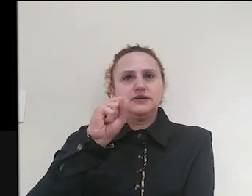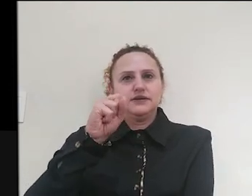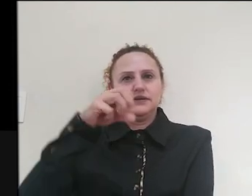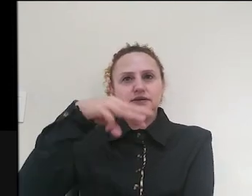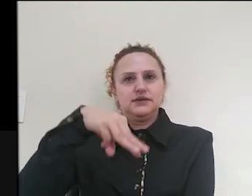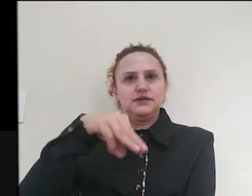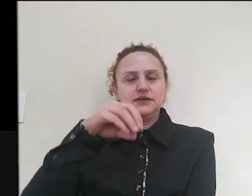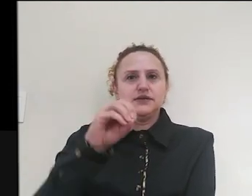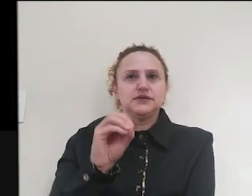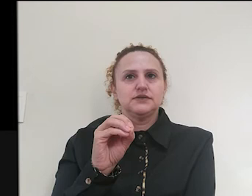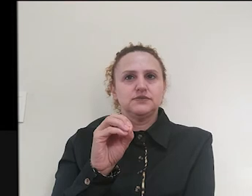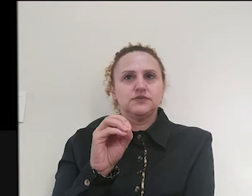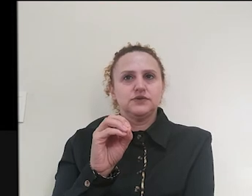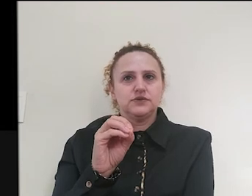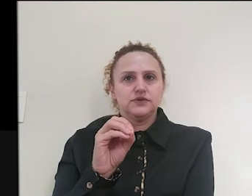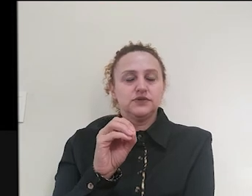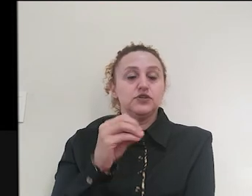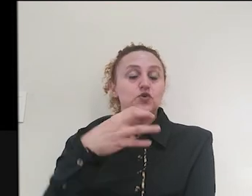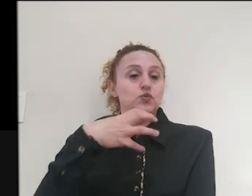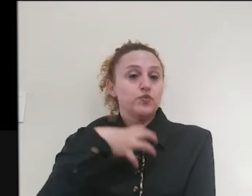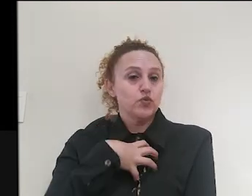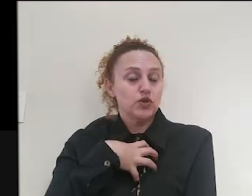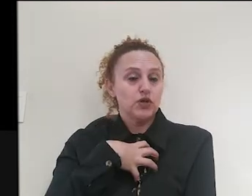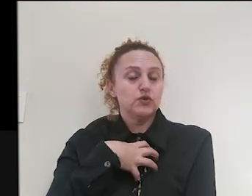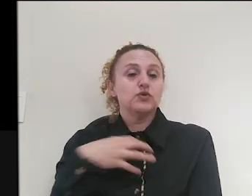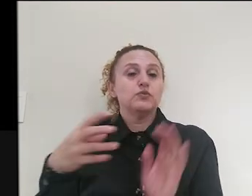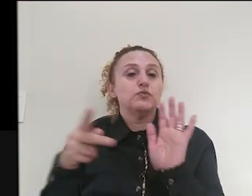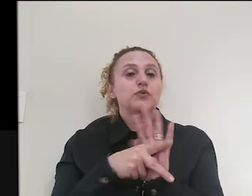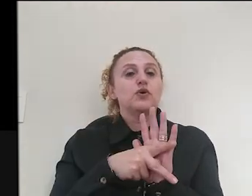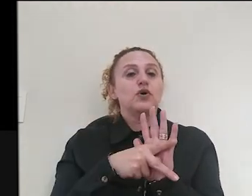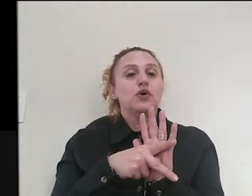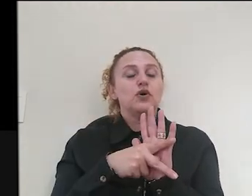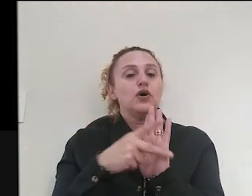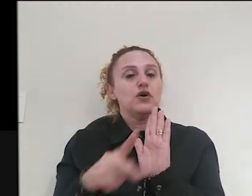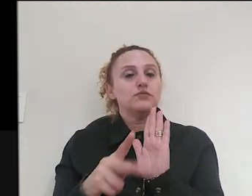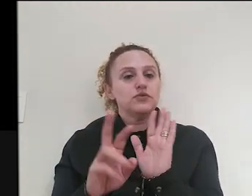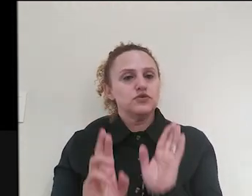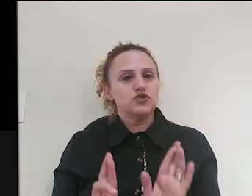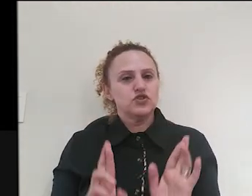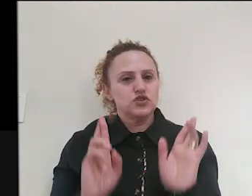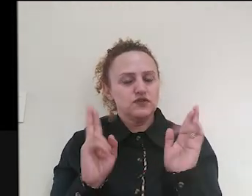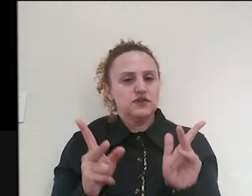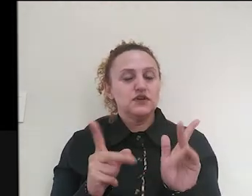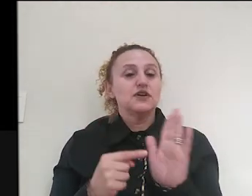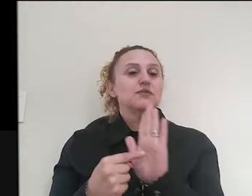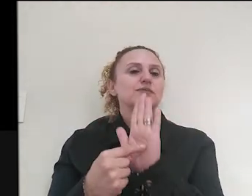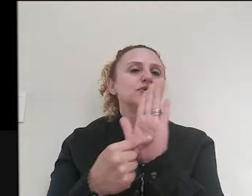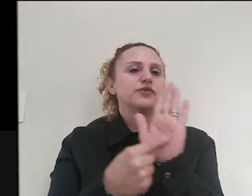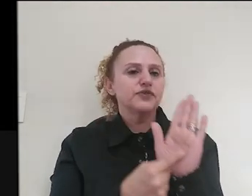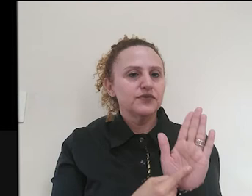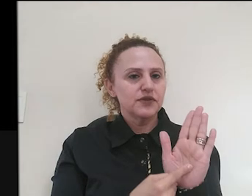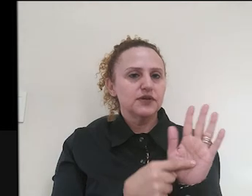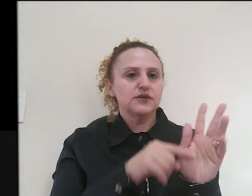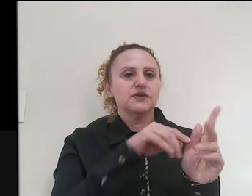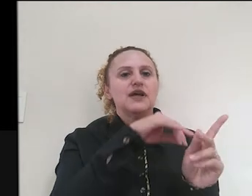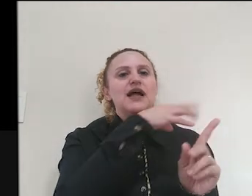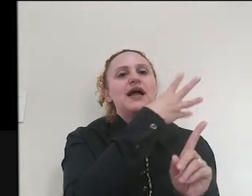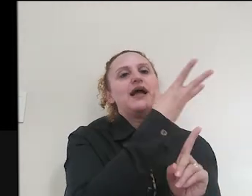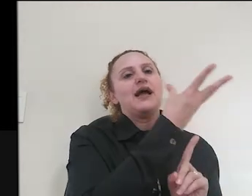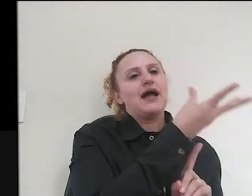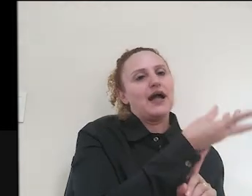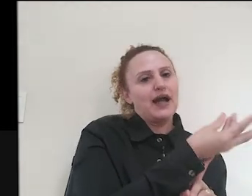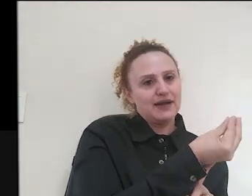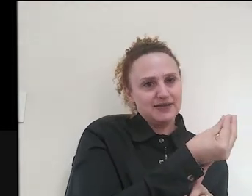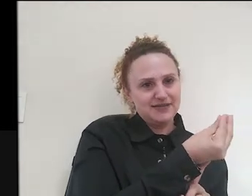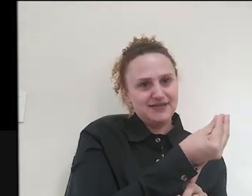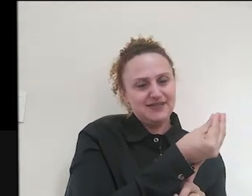maneira diferente, não escancarando a realidade, mas trazendo essa ideia da arte pela arte, né?